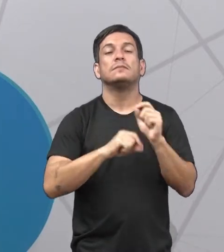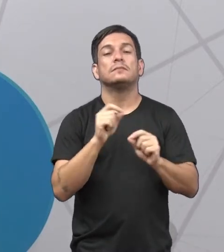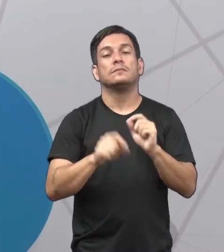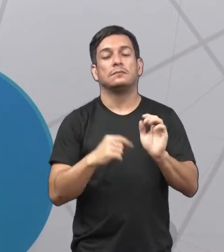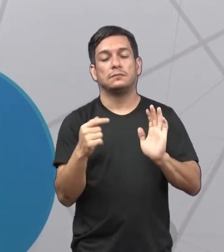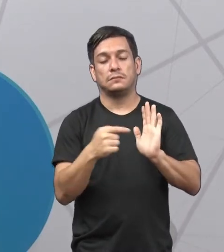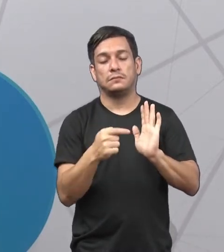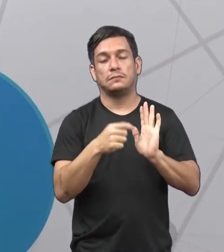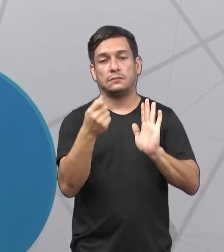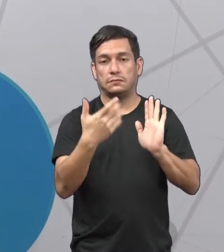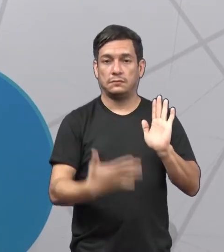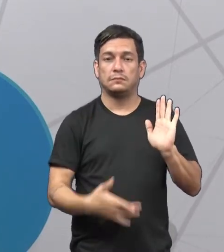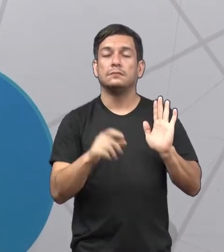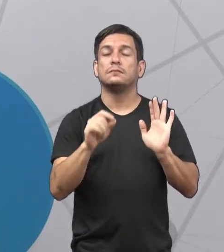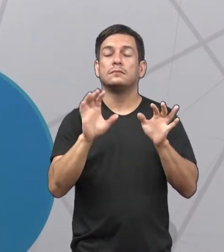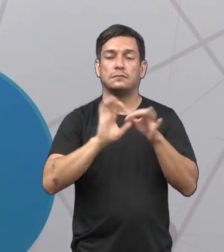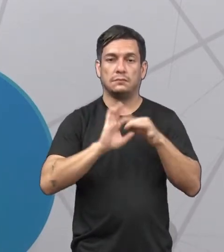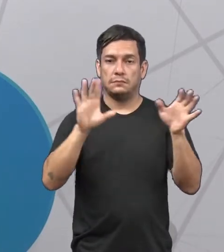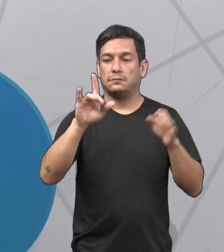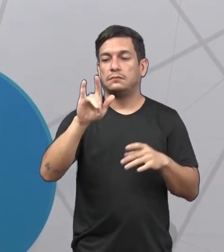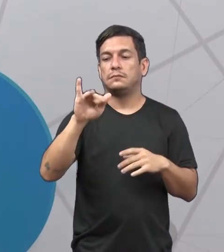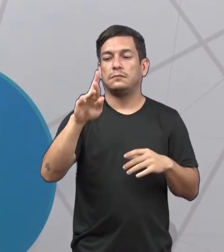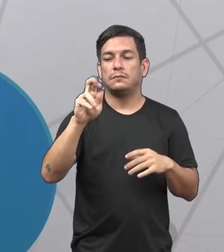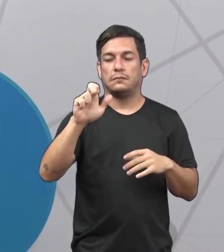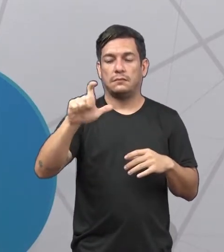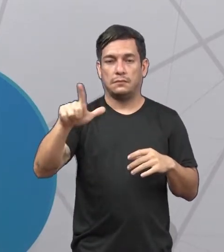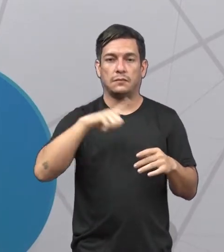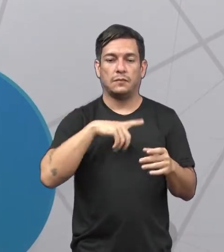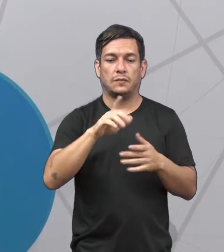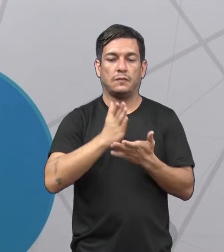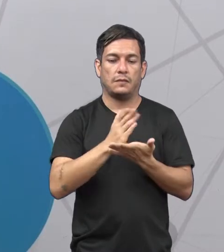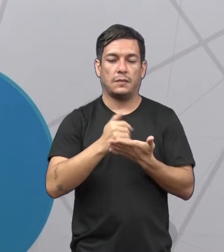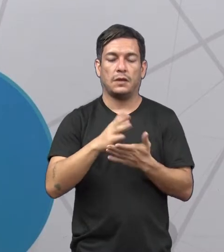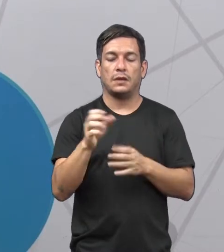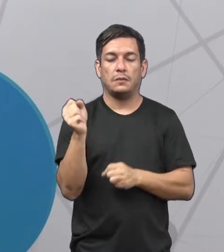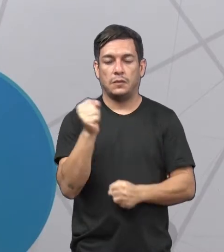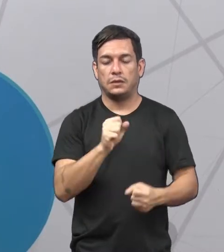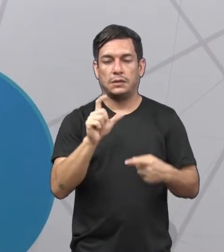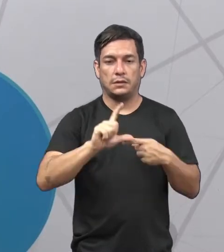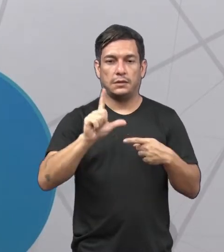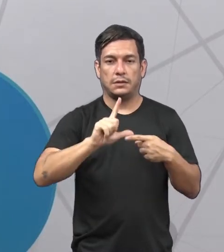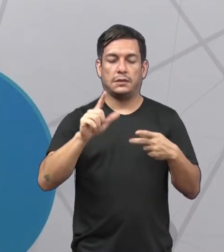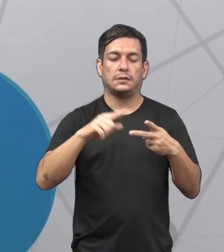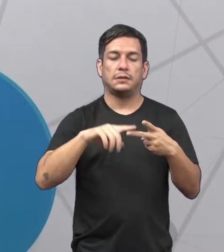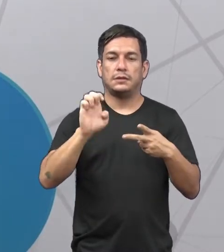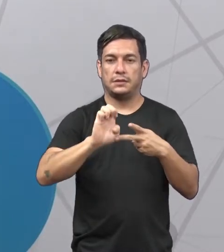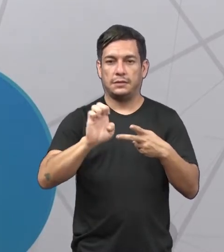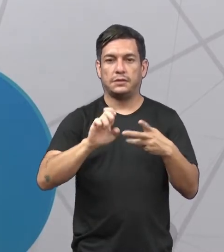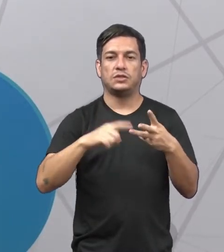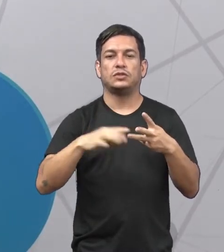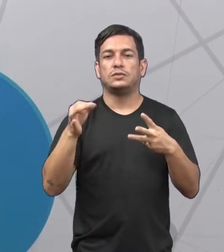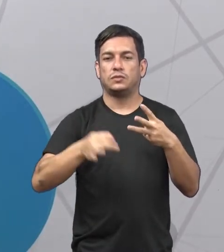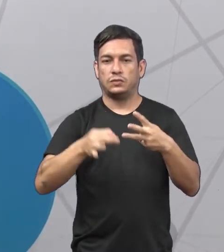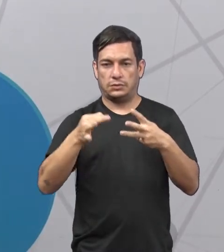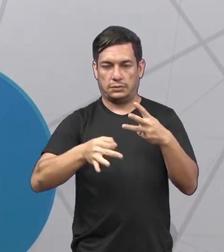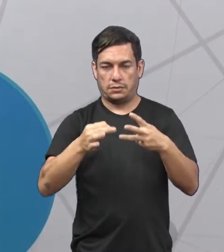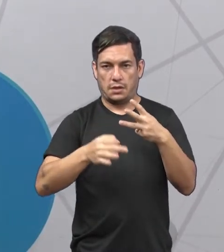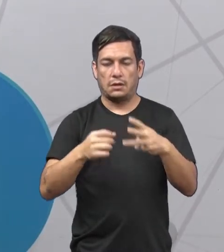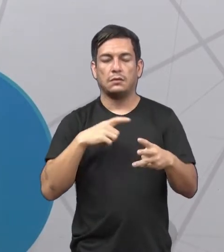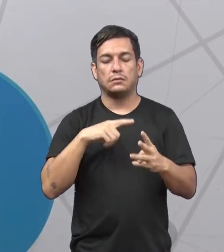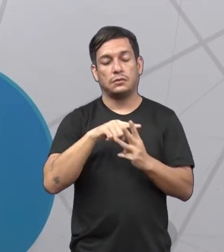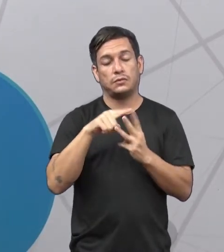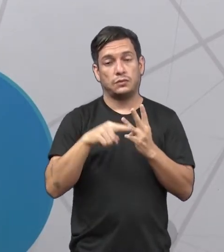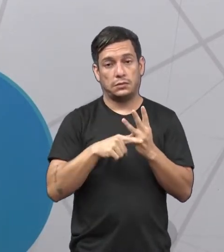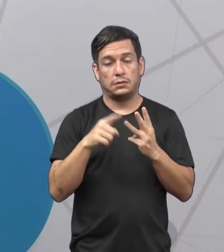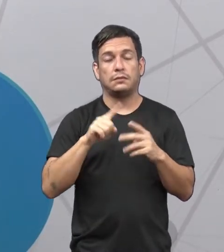caráter liberal, ou seja, tinha uma divisão de poderes, poder executivo, legislativo e judiciário,